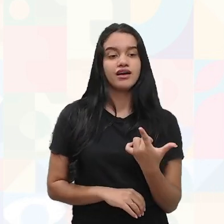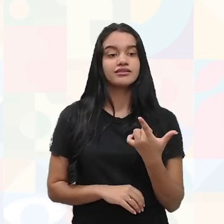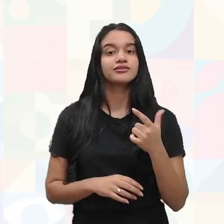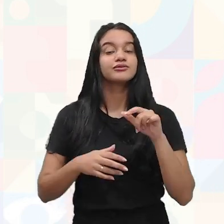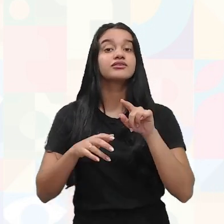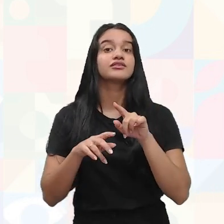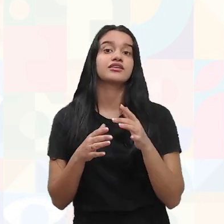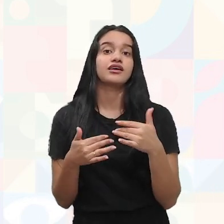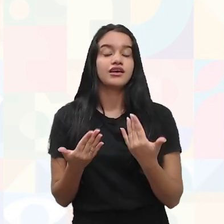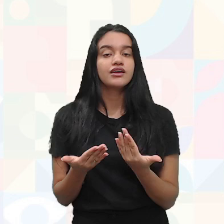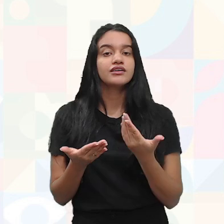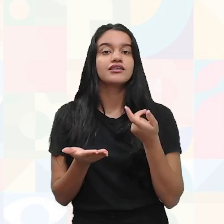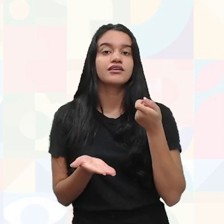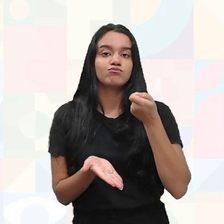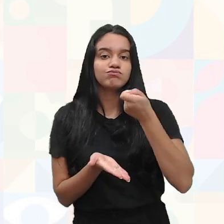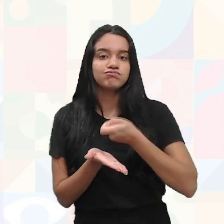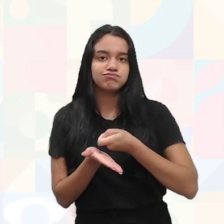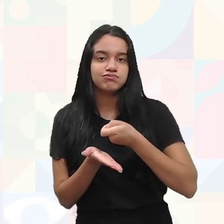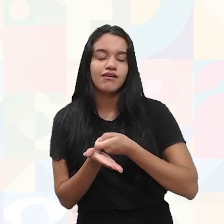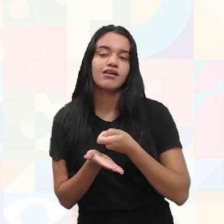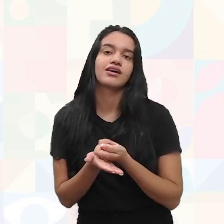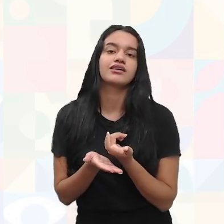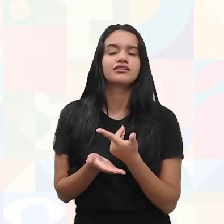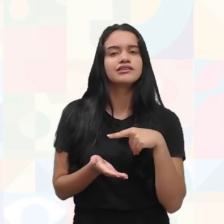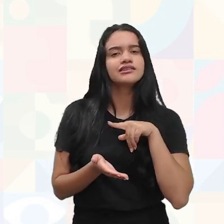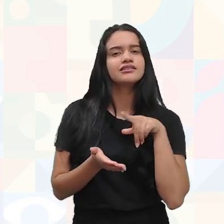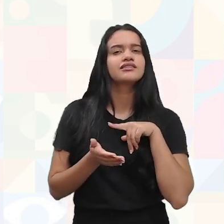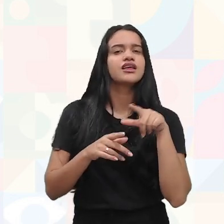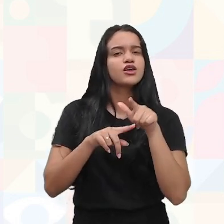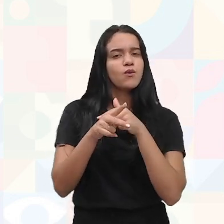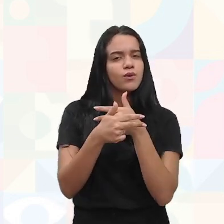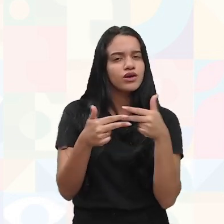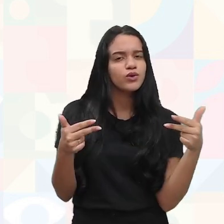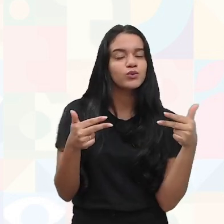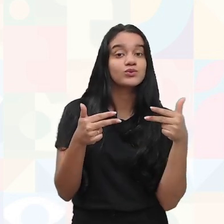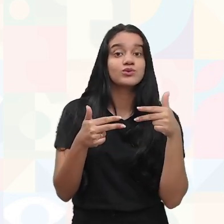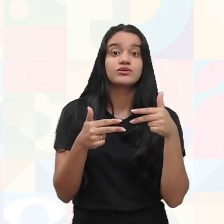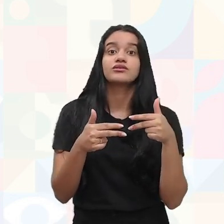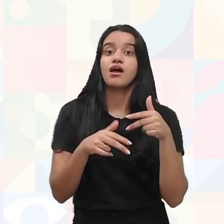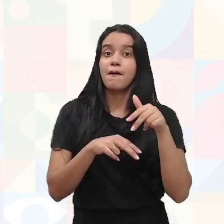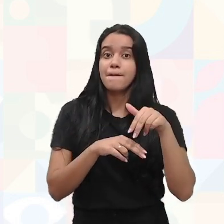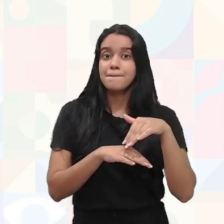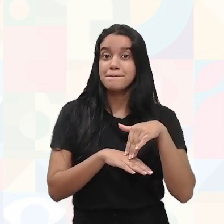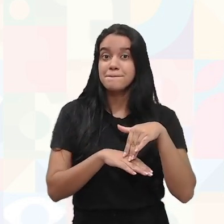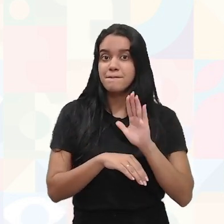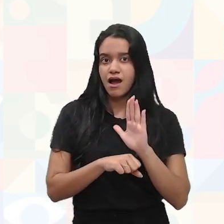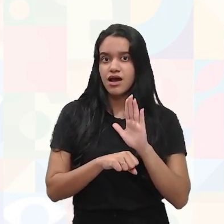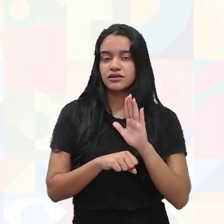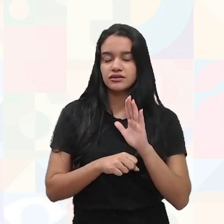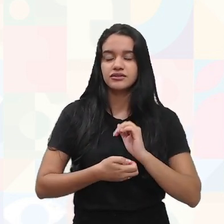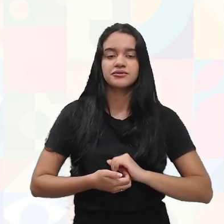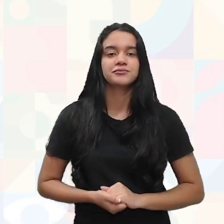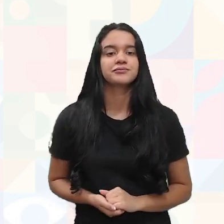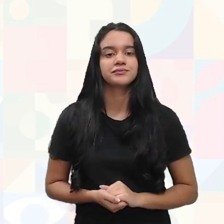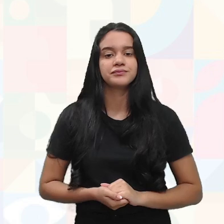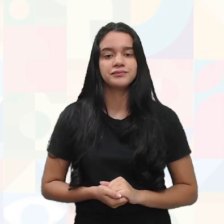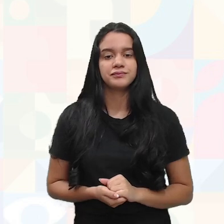recurso premium, a versão premium, ele tem alguns recursos a mais, além da versão gratuita.